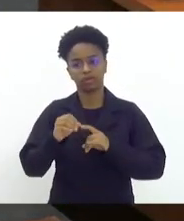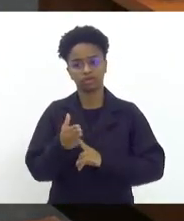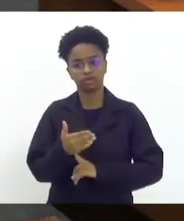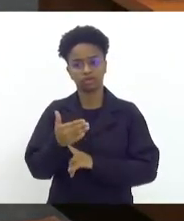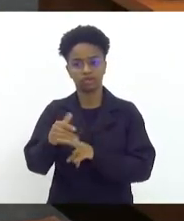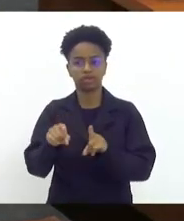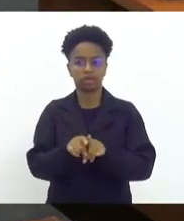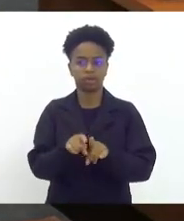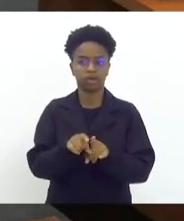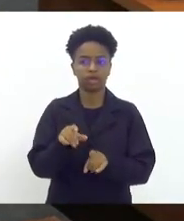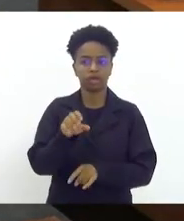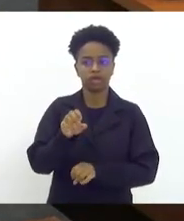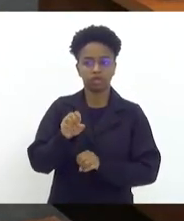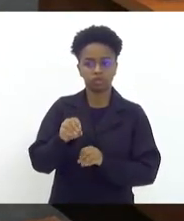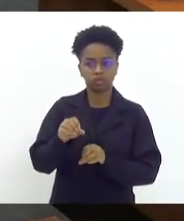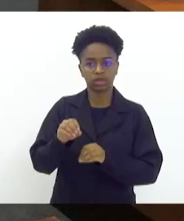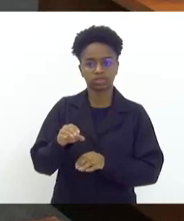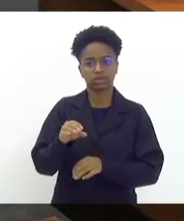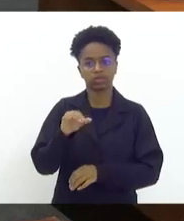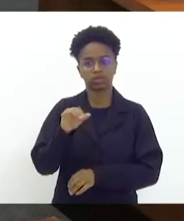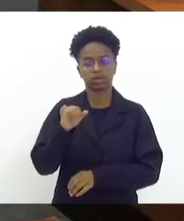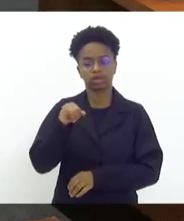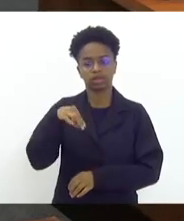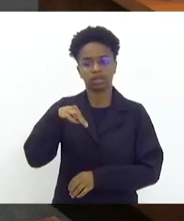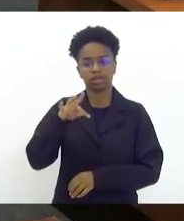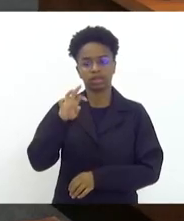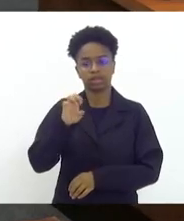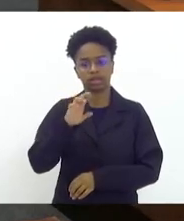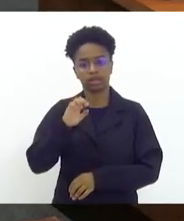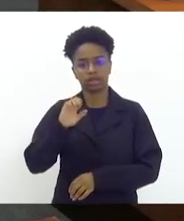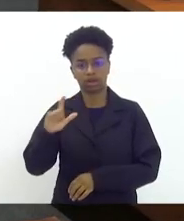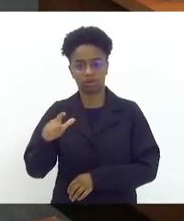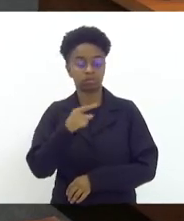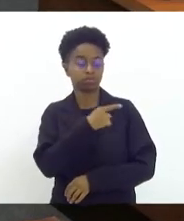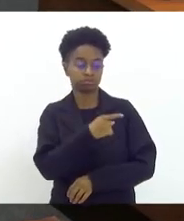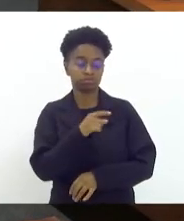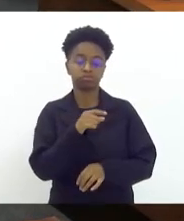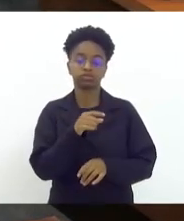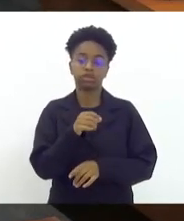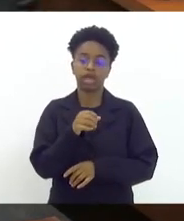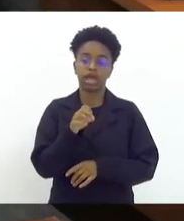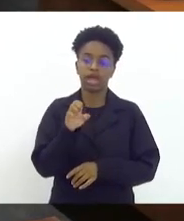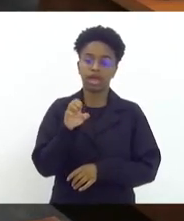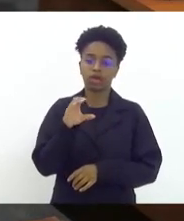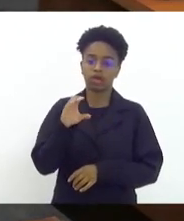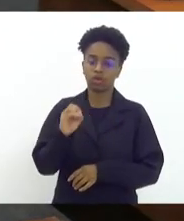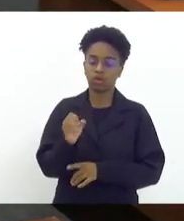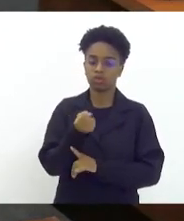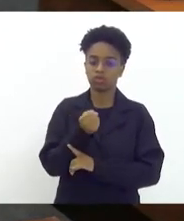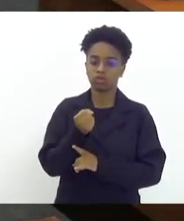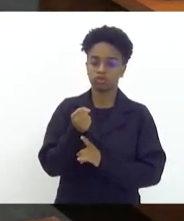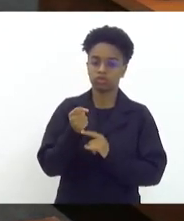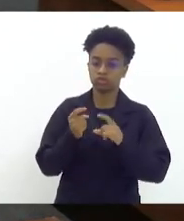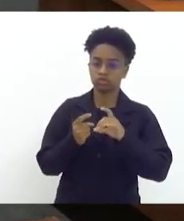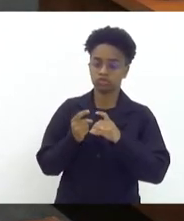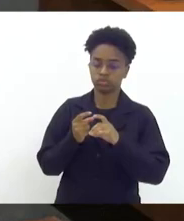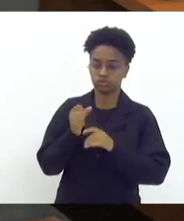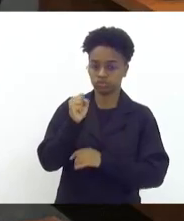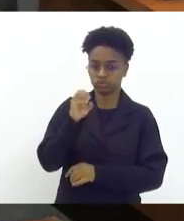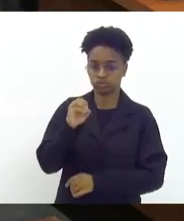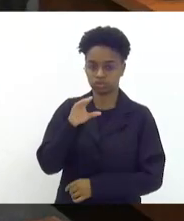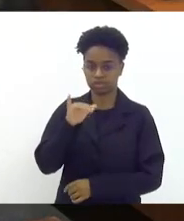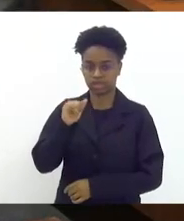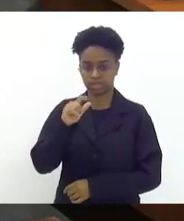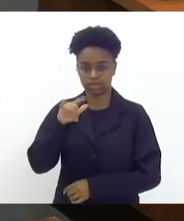e na educação em tempo integral Deputado Jair socialista um defensor do ensino integral para